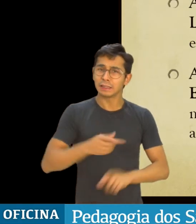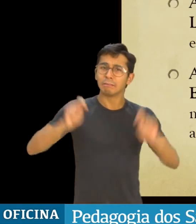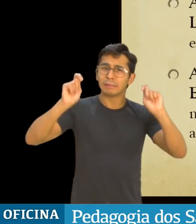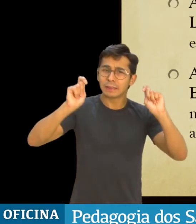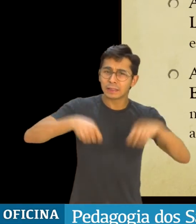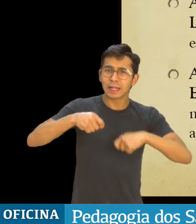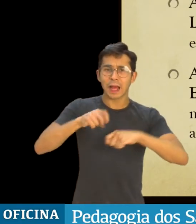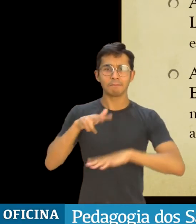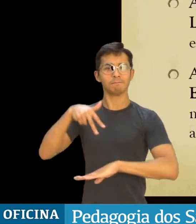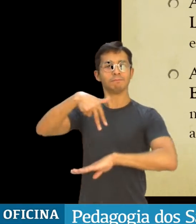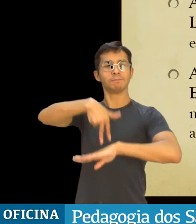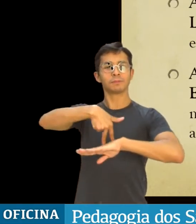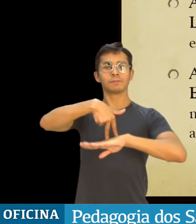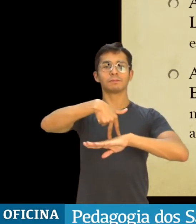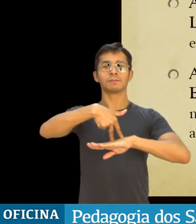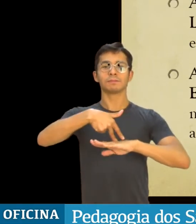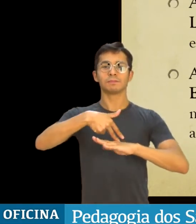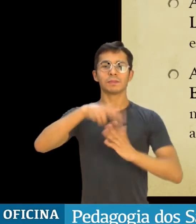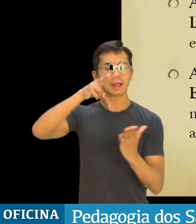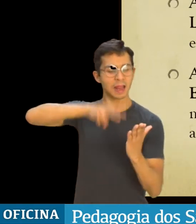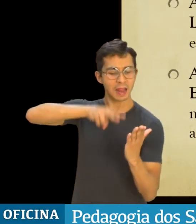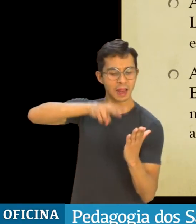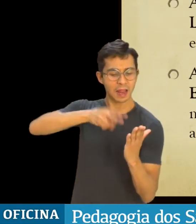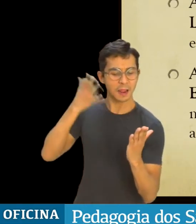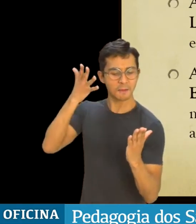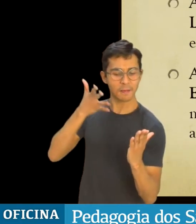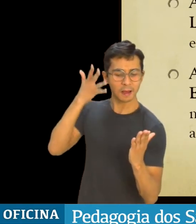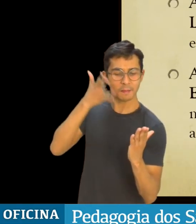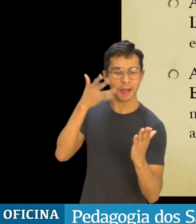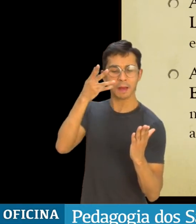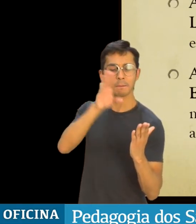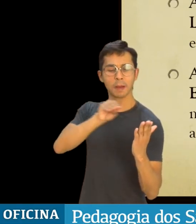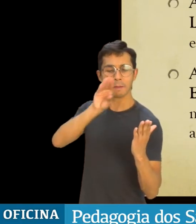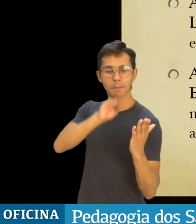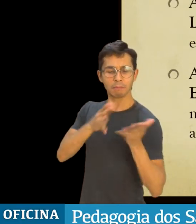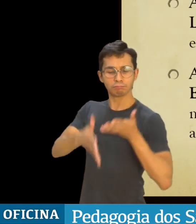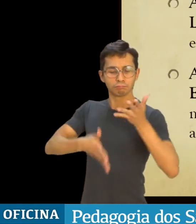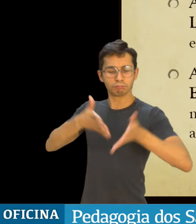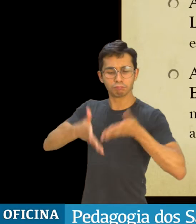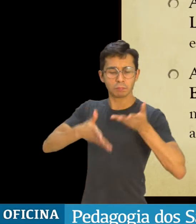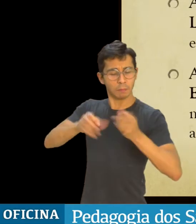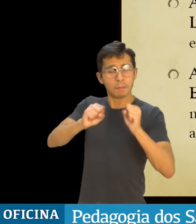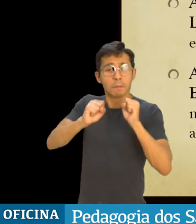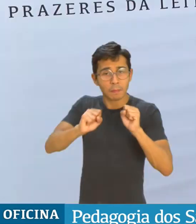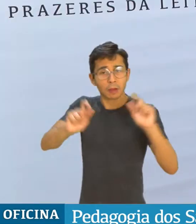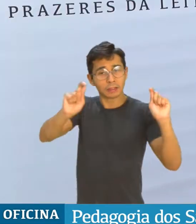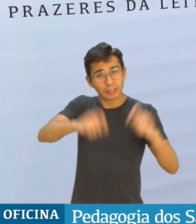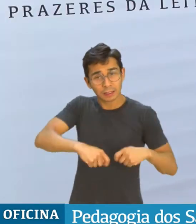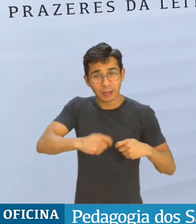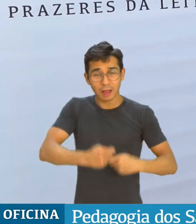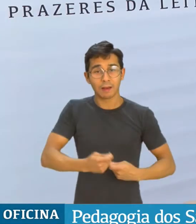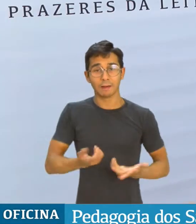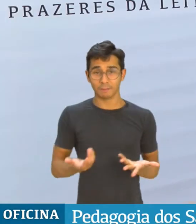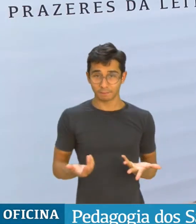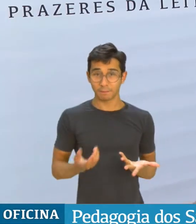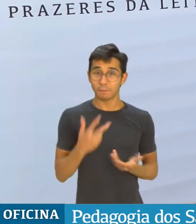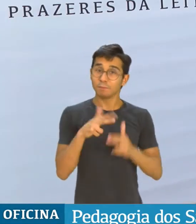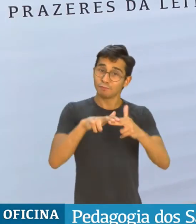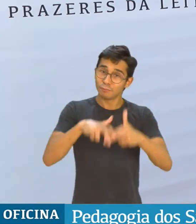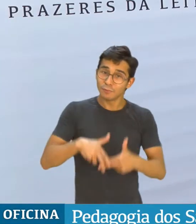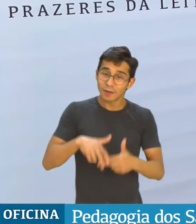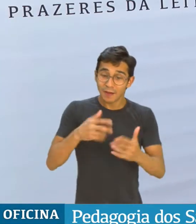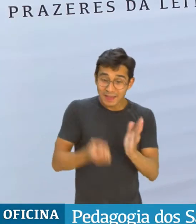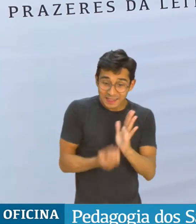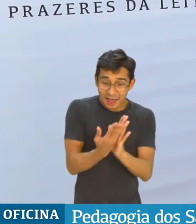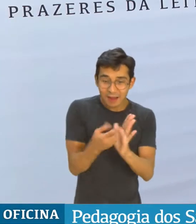ali à frente do palco, fazer uma leitura, apresentar uma resta de um poema, e esse que é o grande encanto,